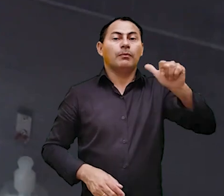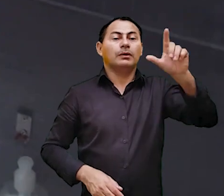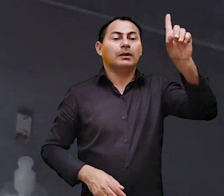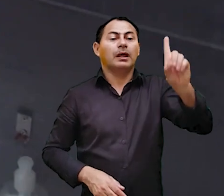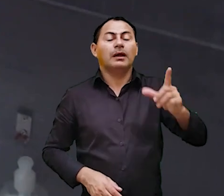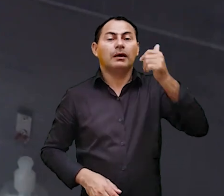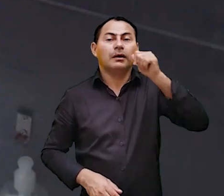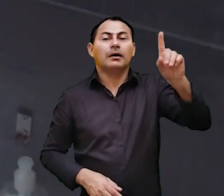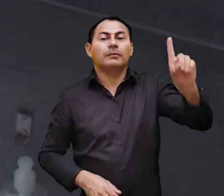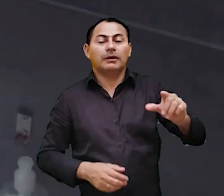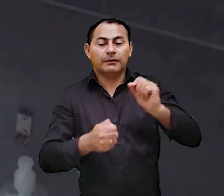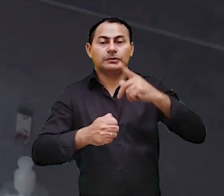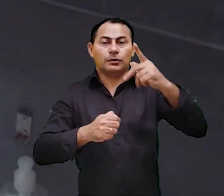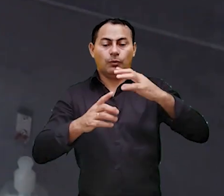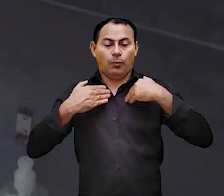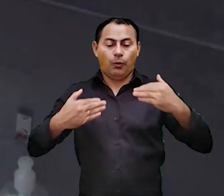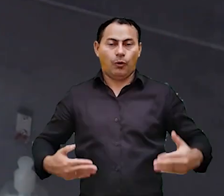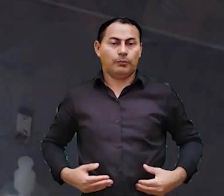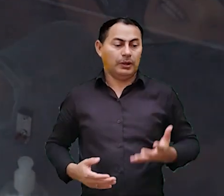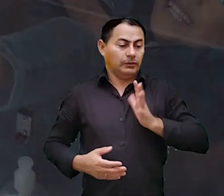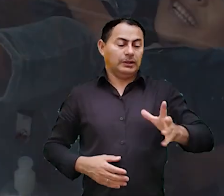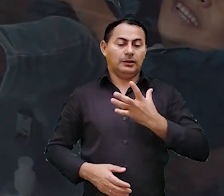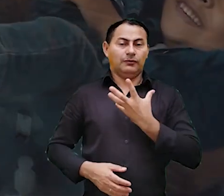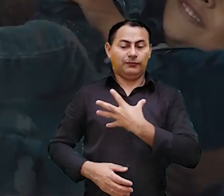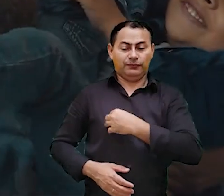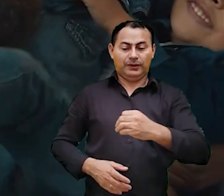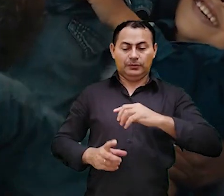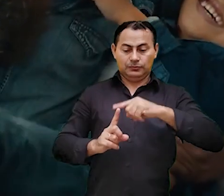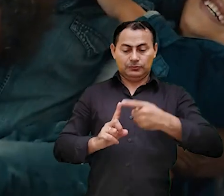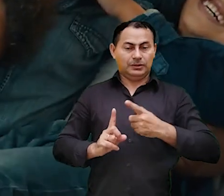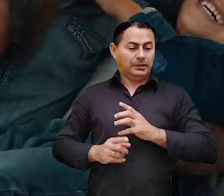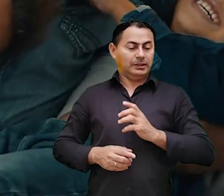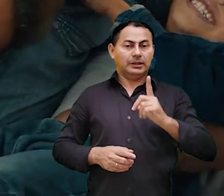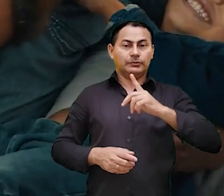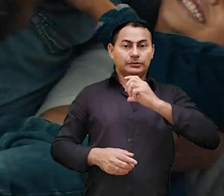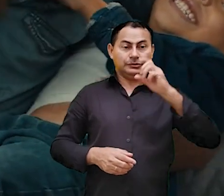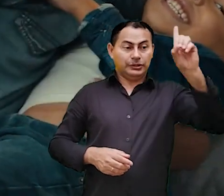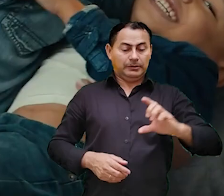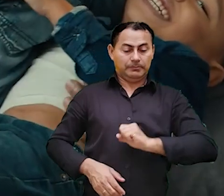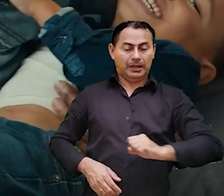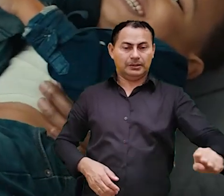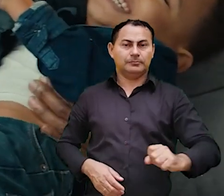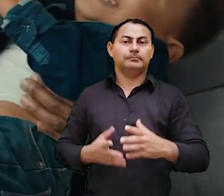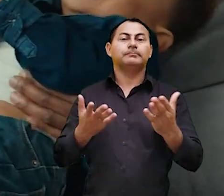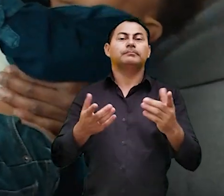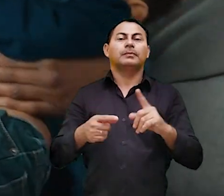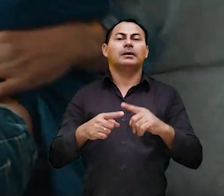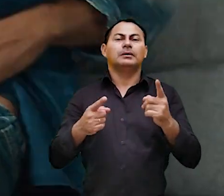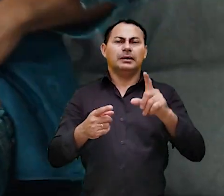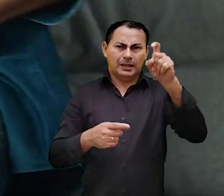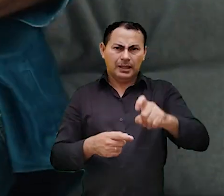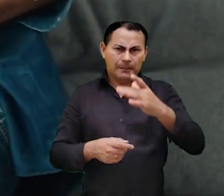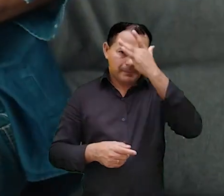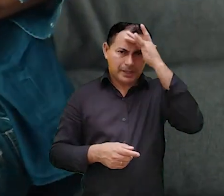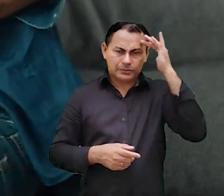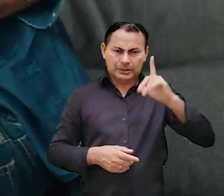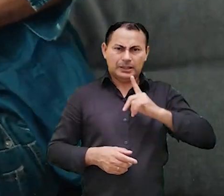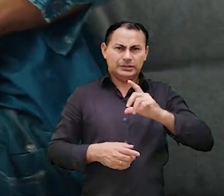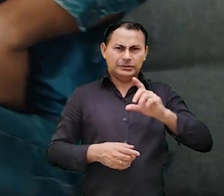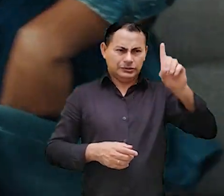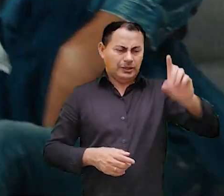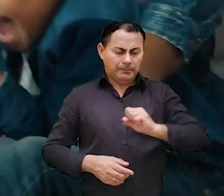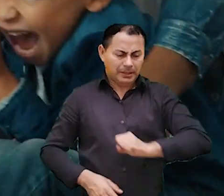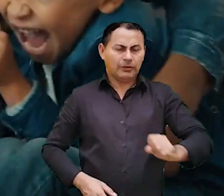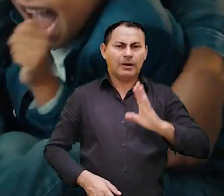da mulher escolher o que fazer com o seu corpo. Se ela não quer um filho no seu corpo, ela tem o direito de matá-lo. A questão é: será que alguém